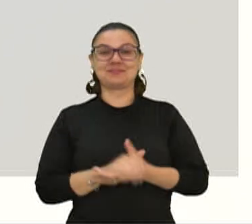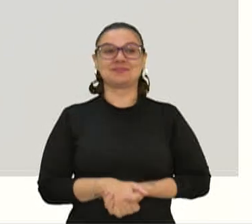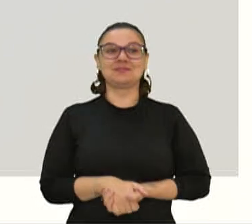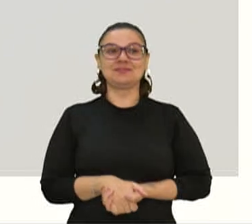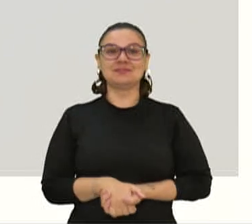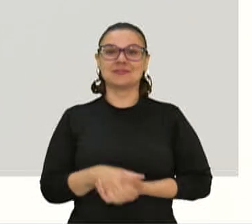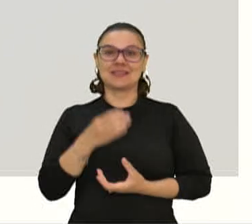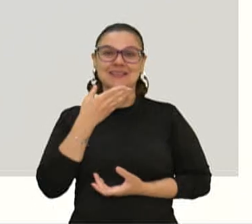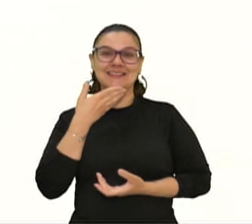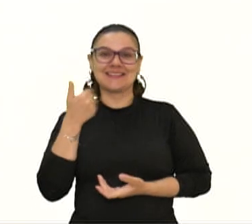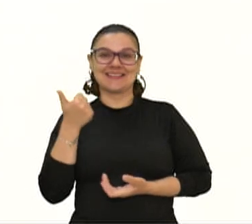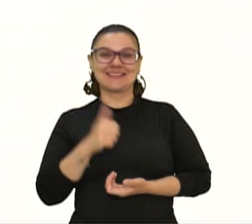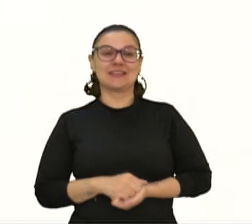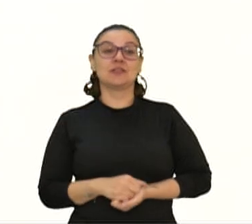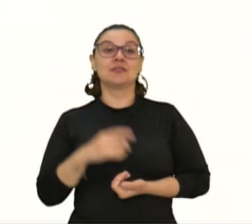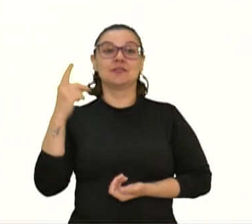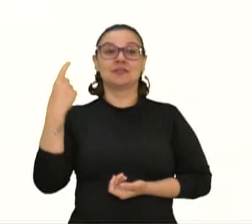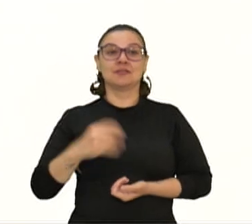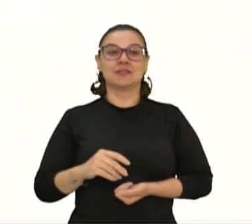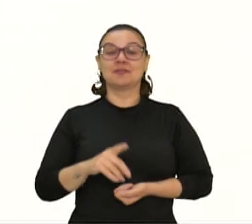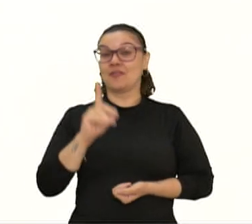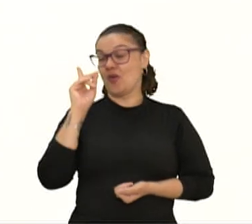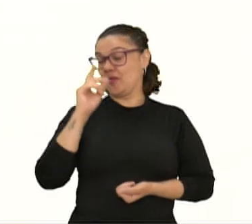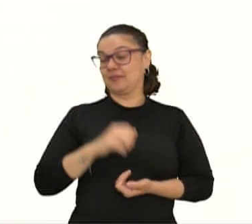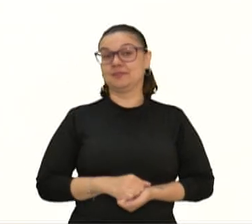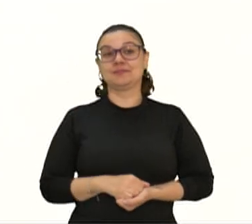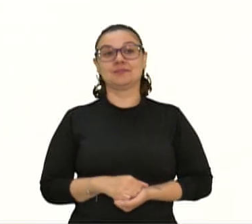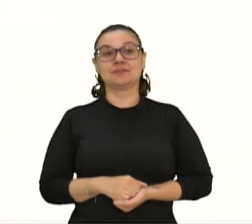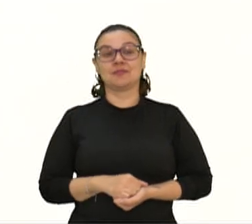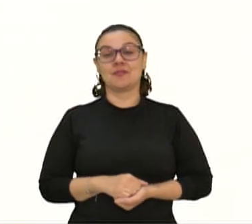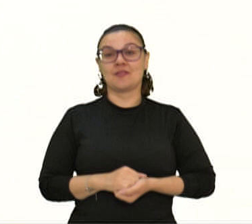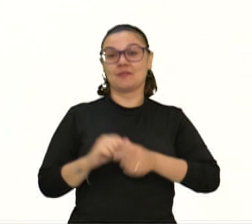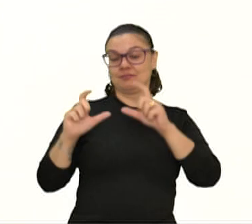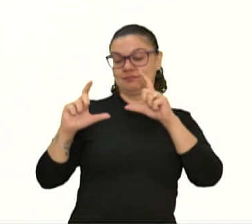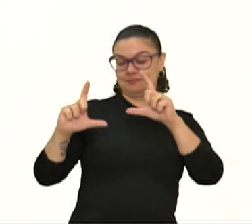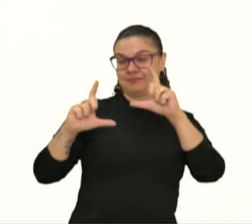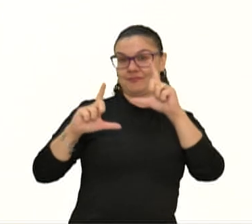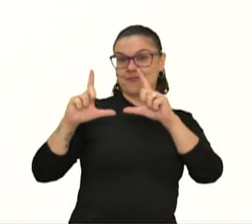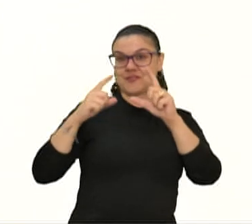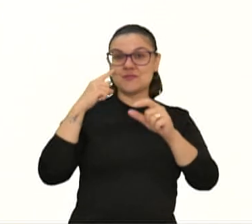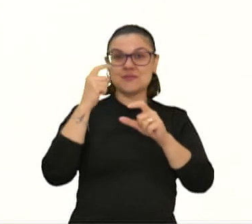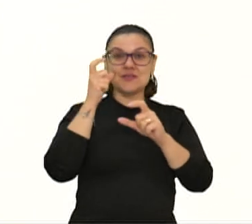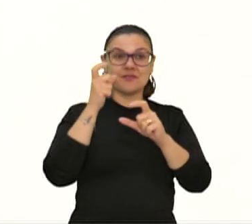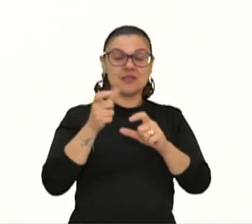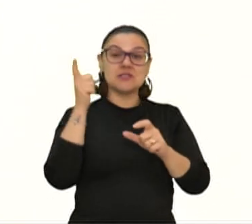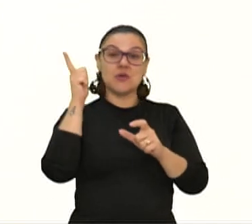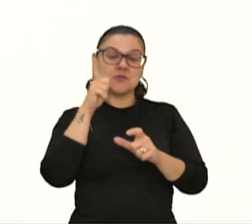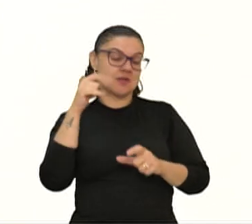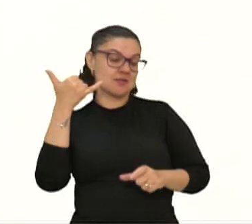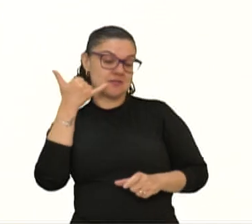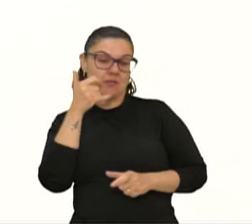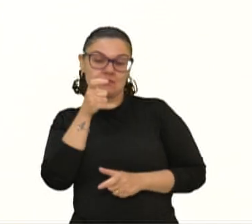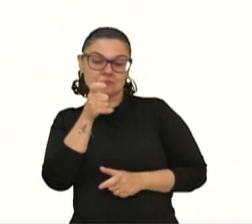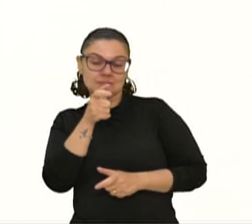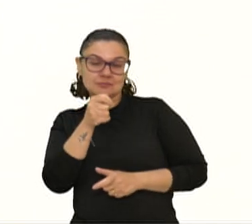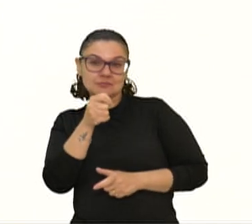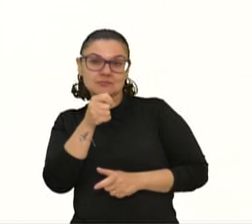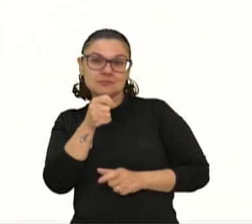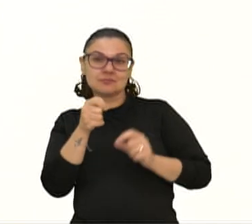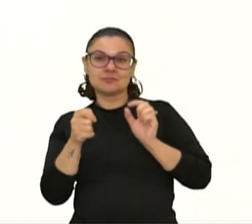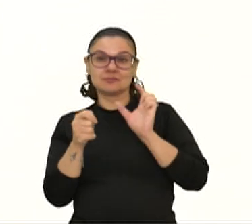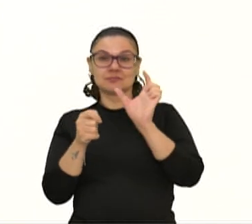clorofila. Massa? Fui. Videozinho para vocês assistirem. Quem consegue escanear com o celular, coloca lá na